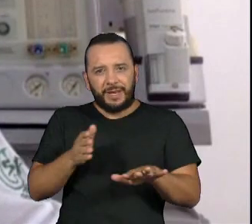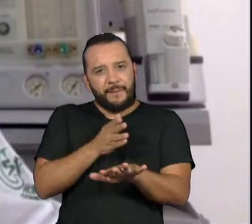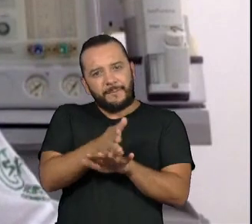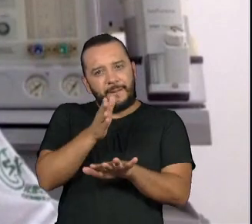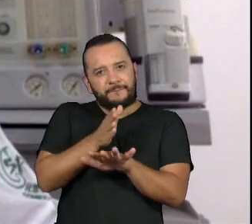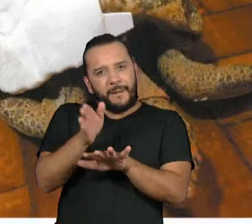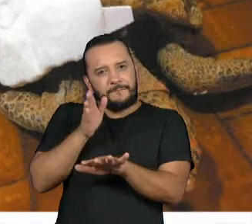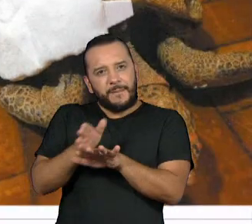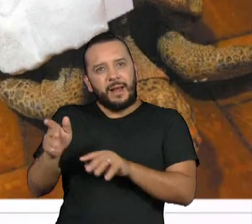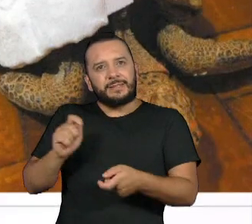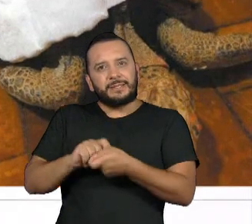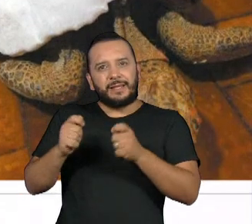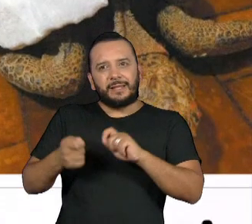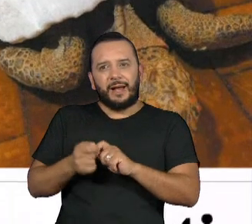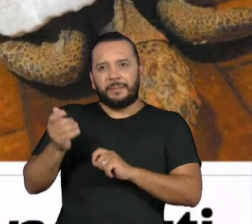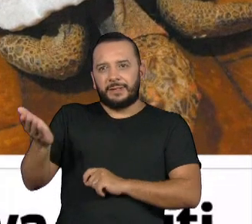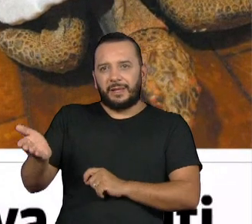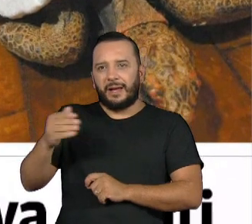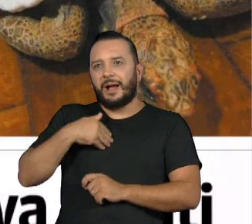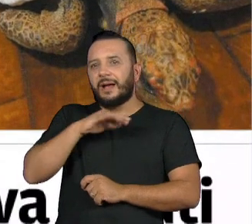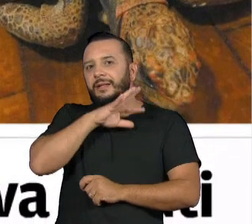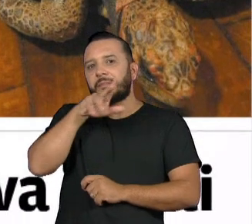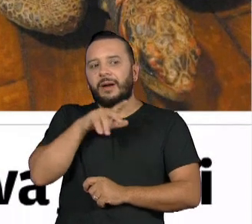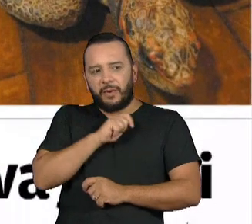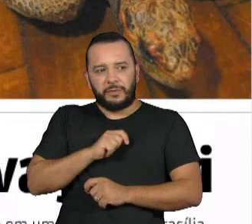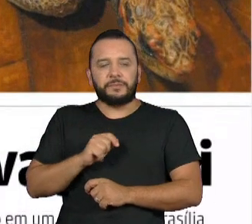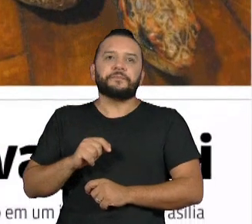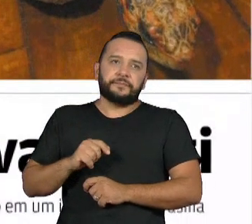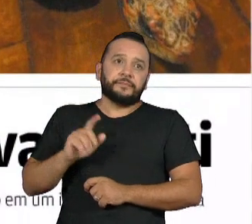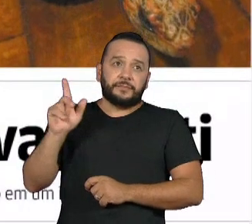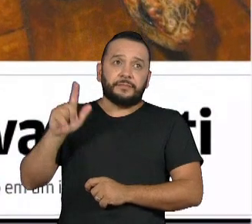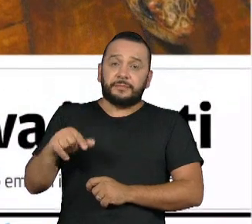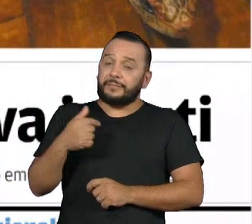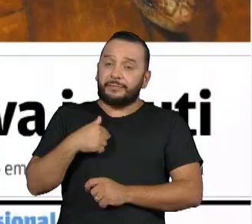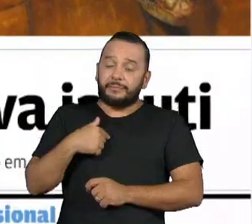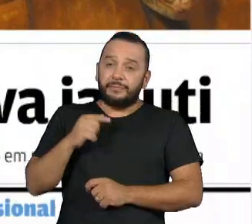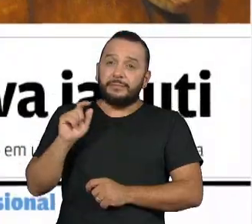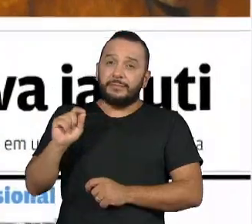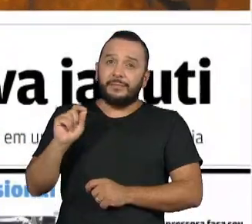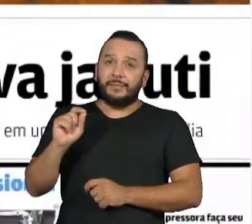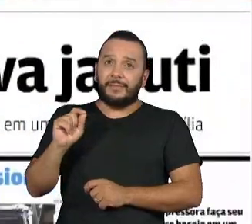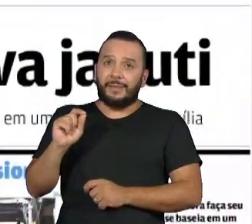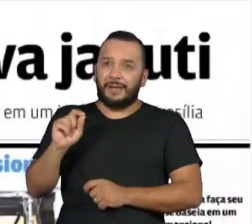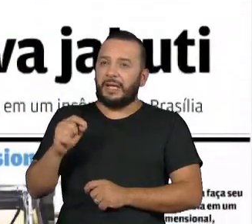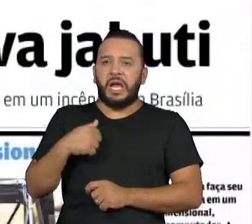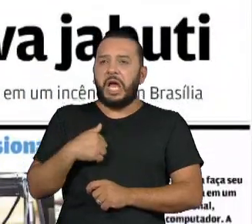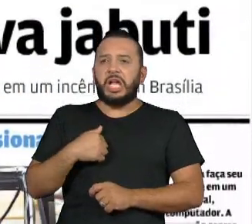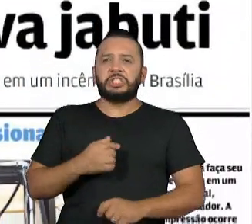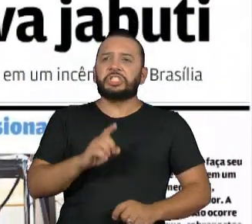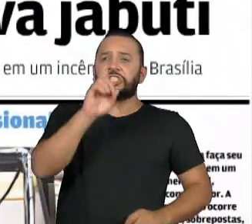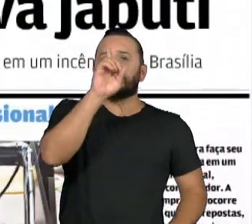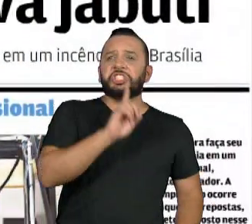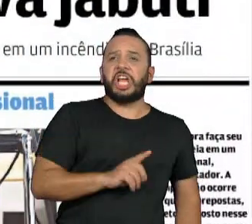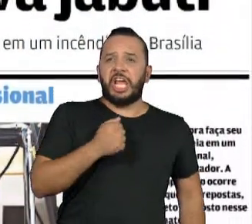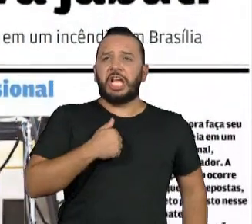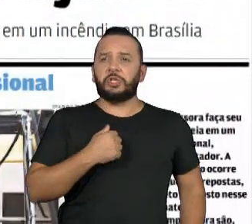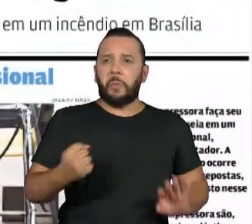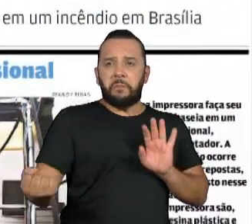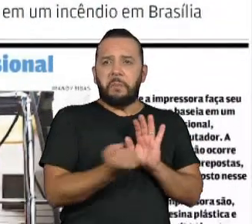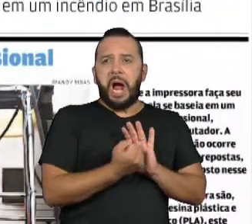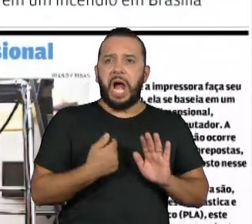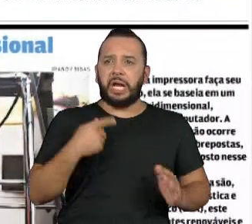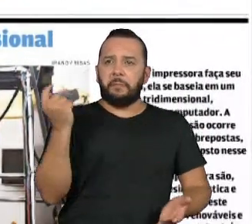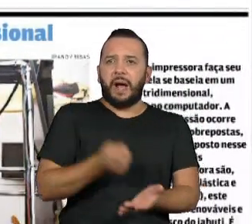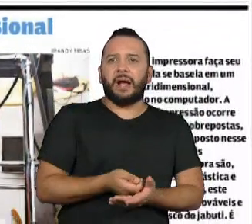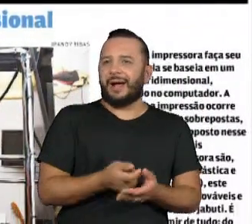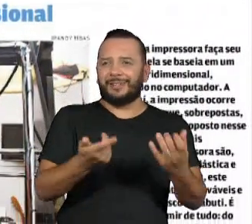muitos animais. E o mais interessante, né, é uma técnica livre de direitos, de royalties, coisas